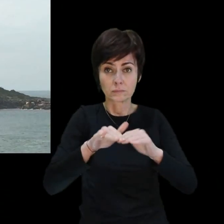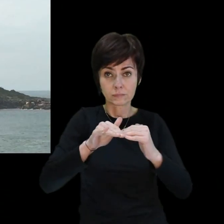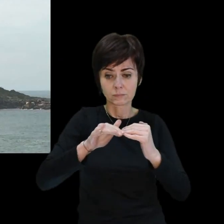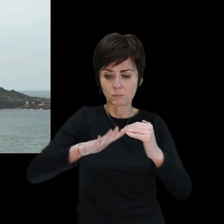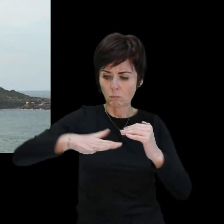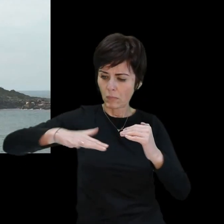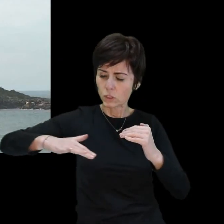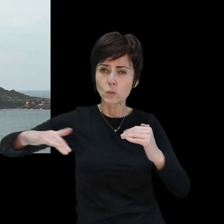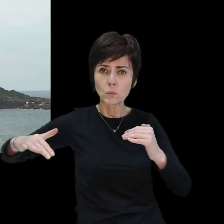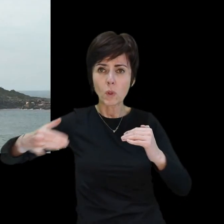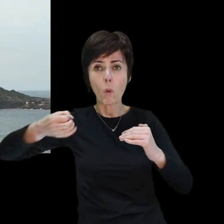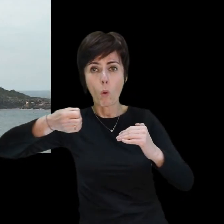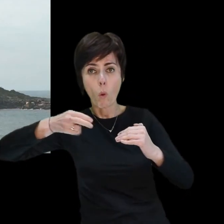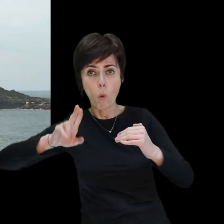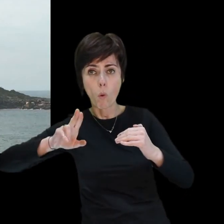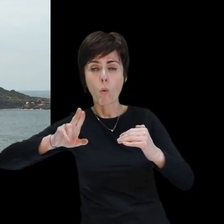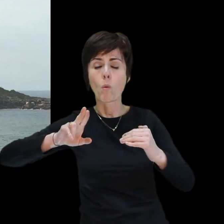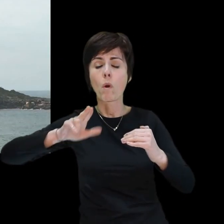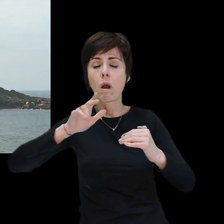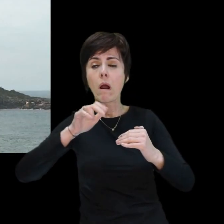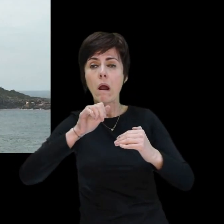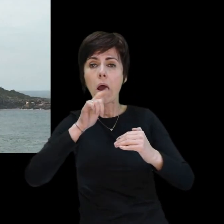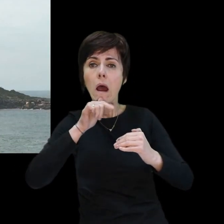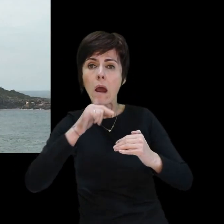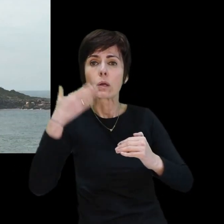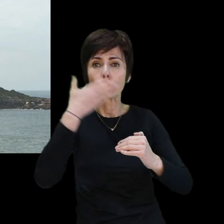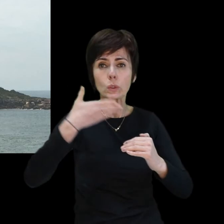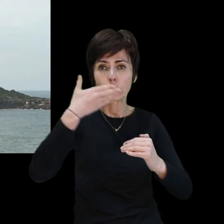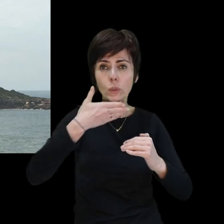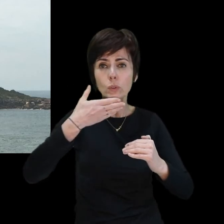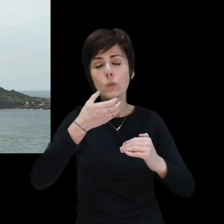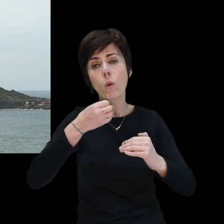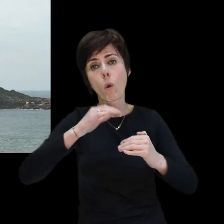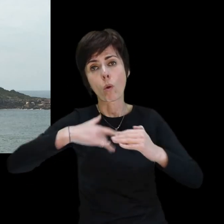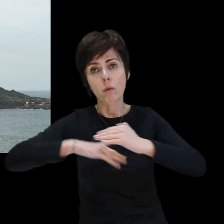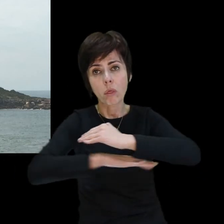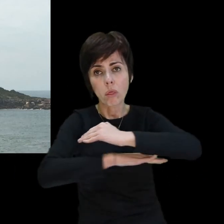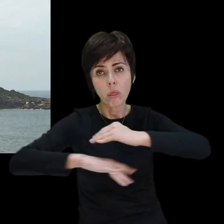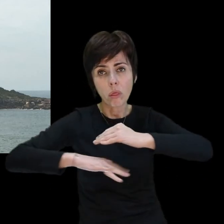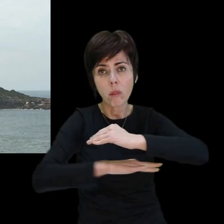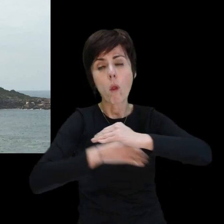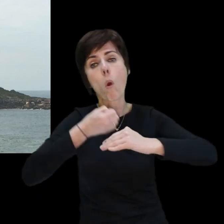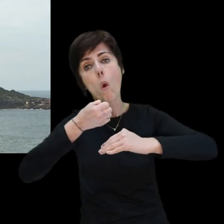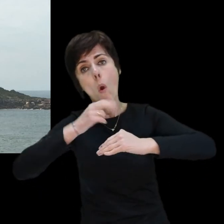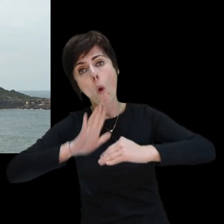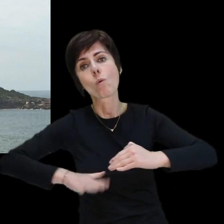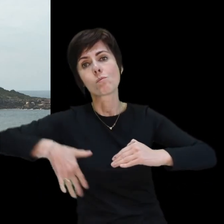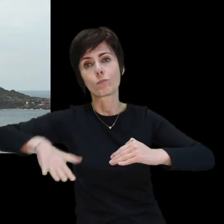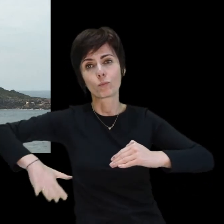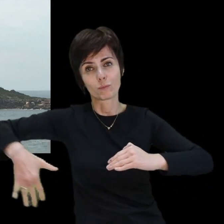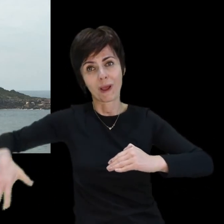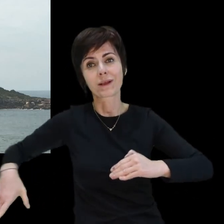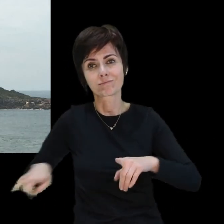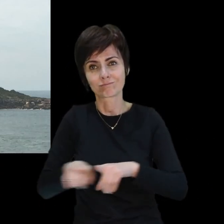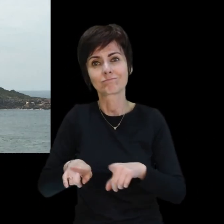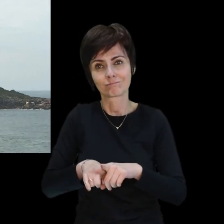aquáticos, quer seja na água superficial, nos rios, lagos, lagoas, quer seja na água subterrânea, quer seja de volta para os